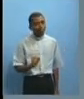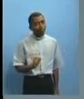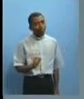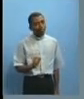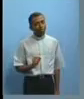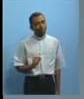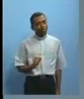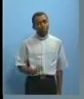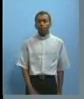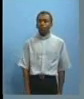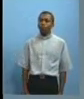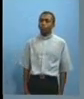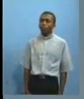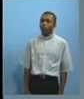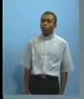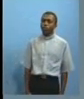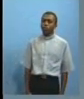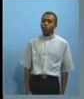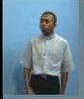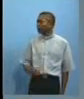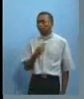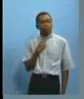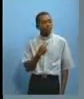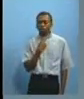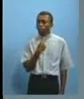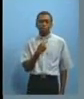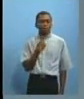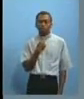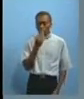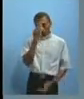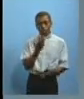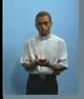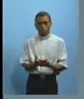Deus não tem nada a ver com isso O que Deus tem a ver comigo?